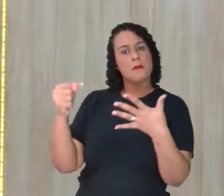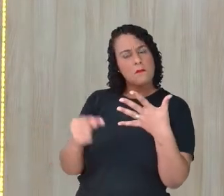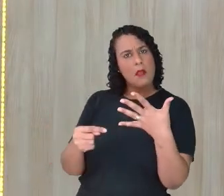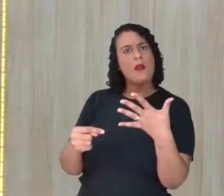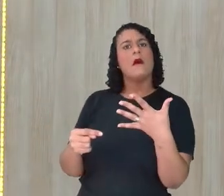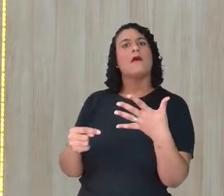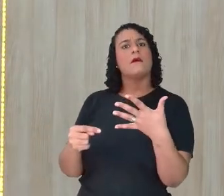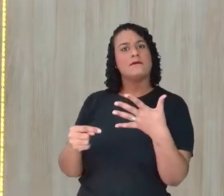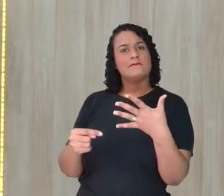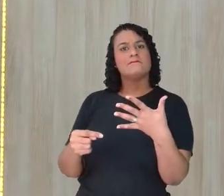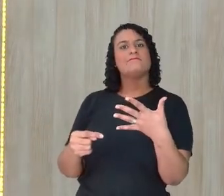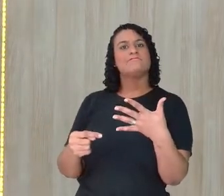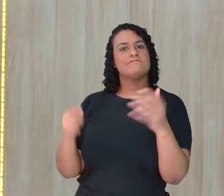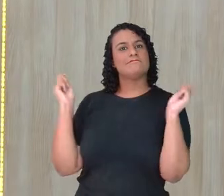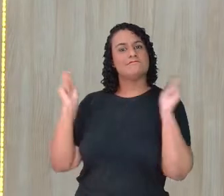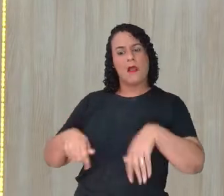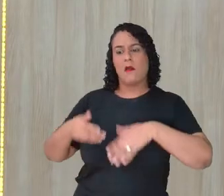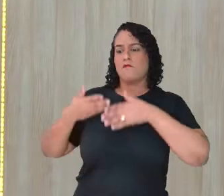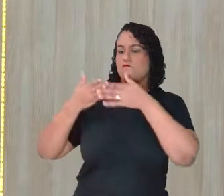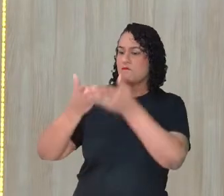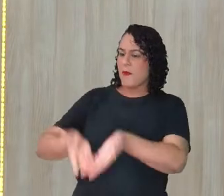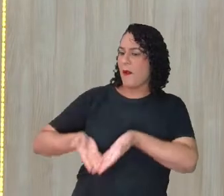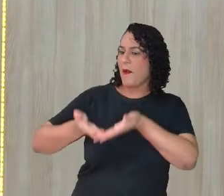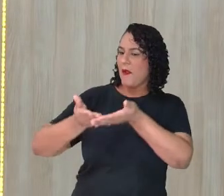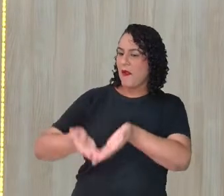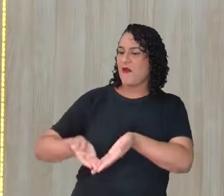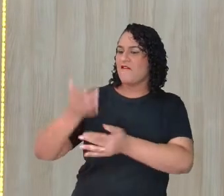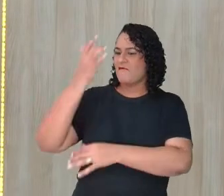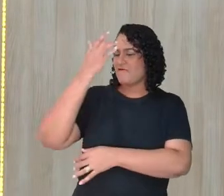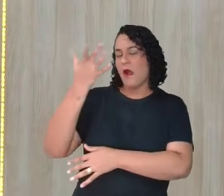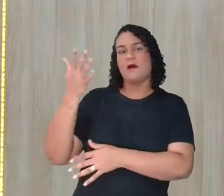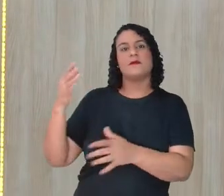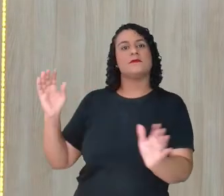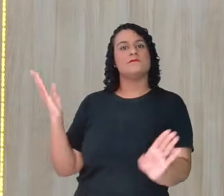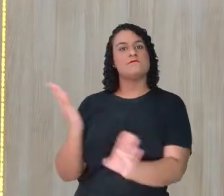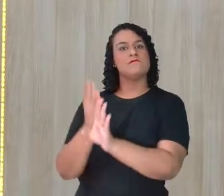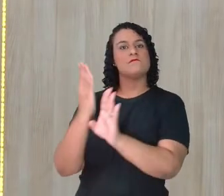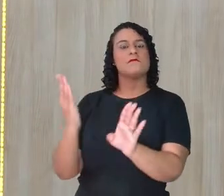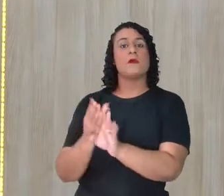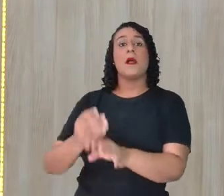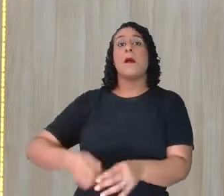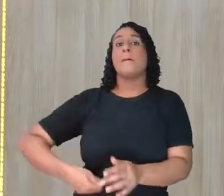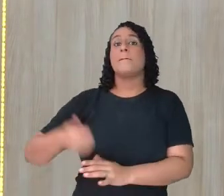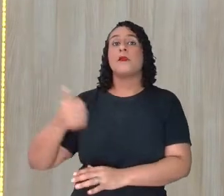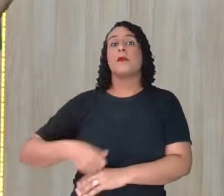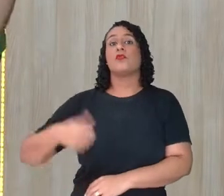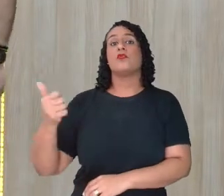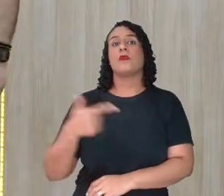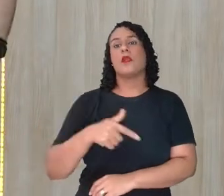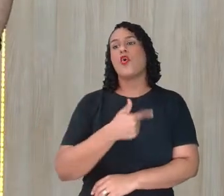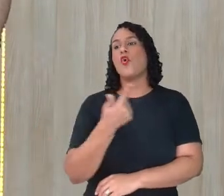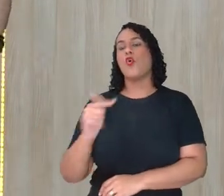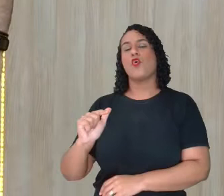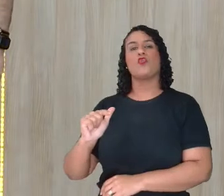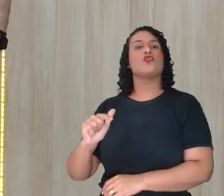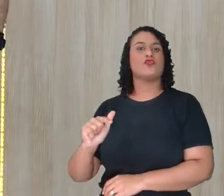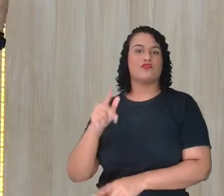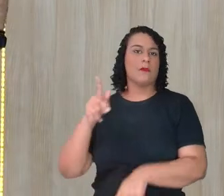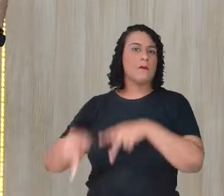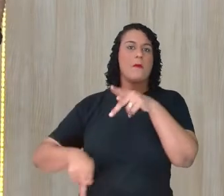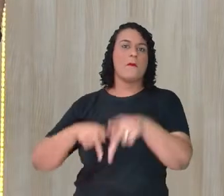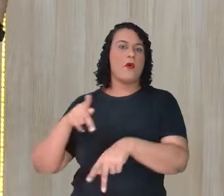poder se lançar ao mar, fácil os descobrimentos, primeiro do que qualquer outro território ali